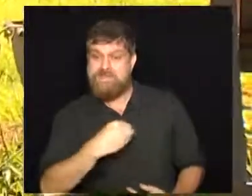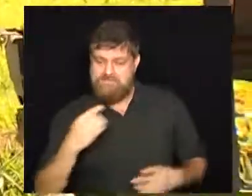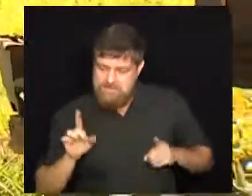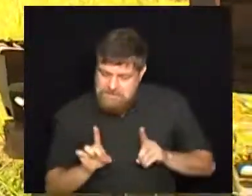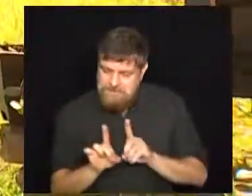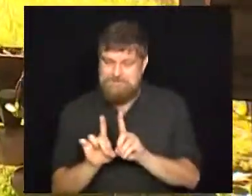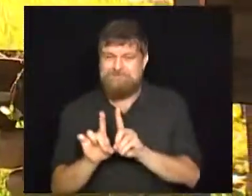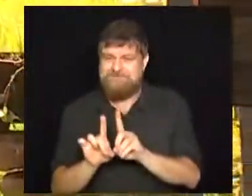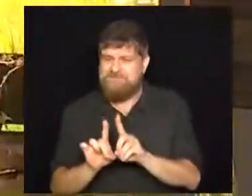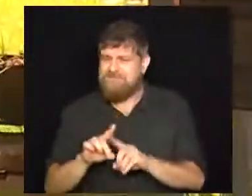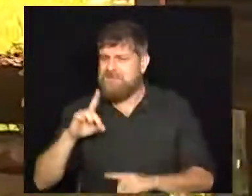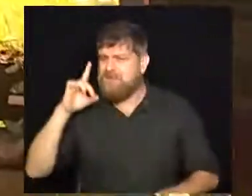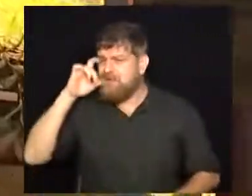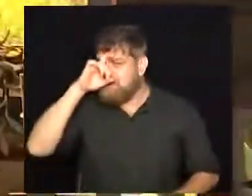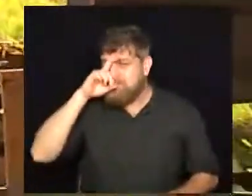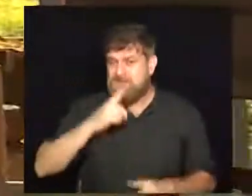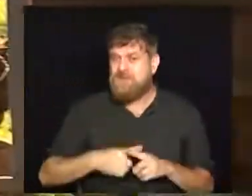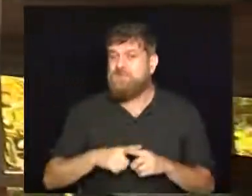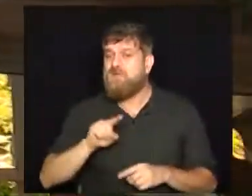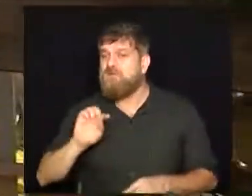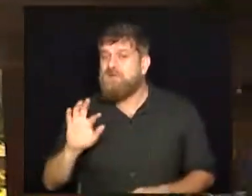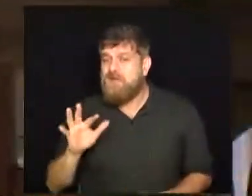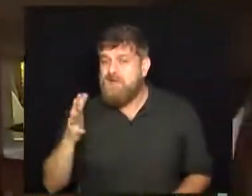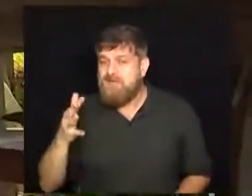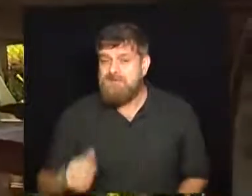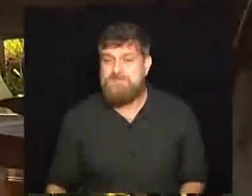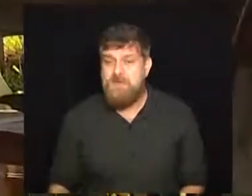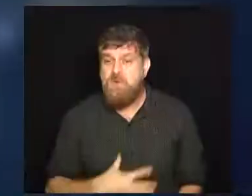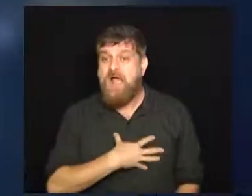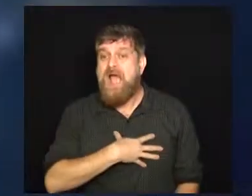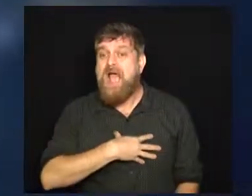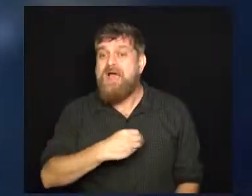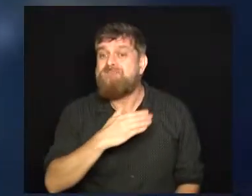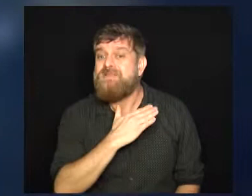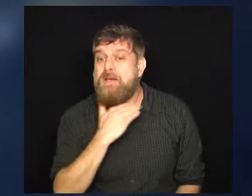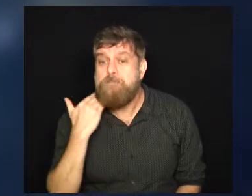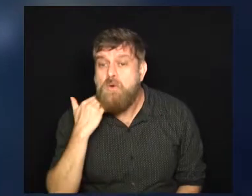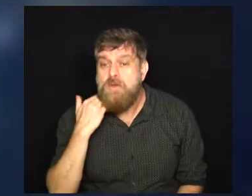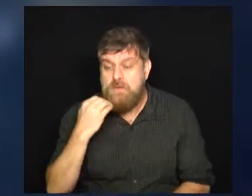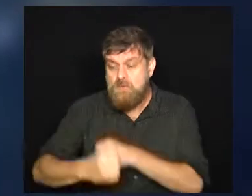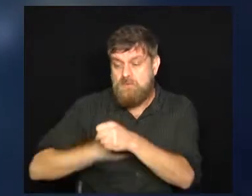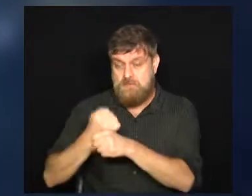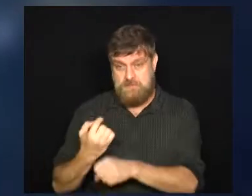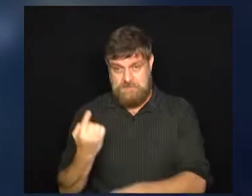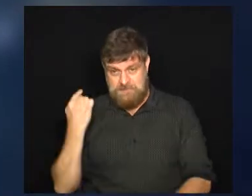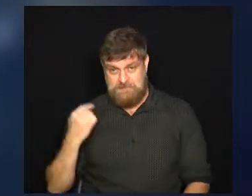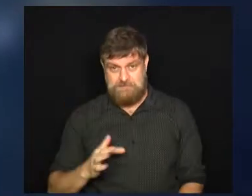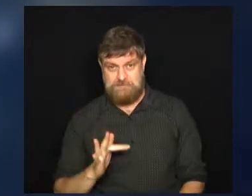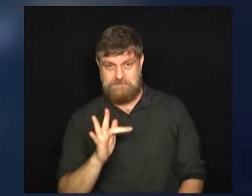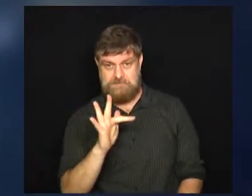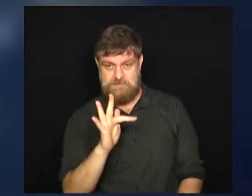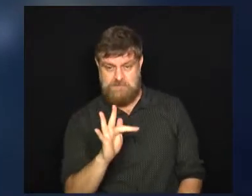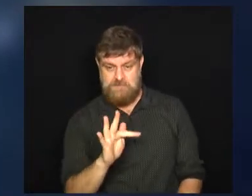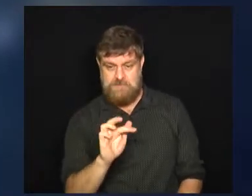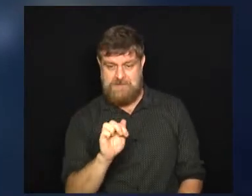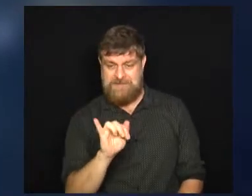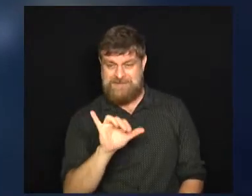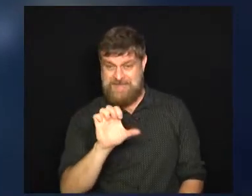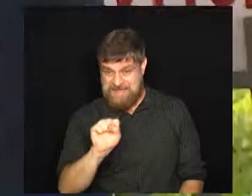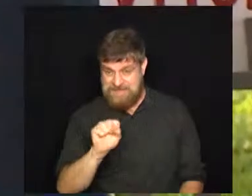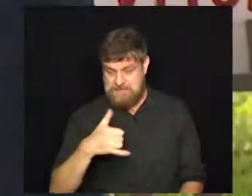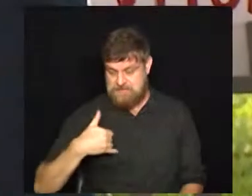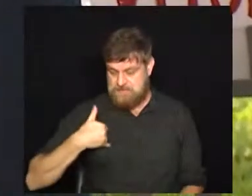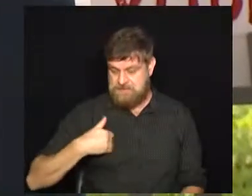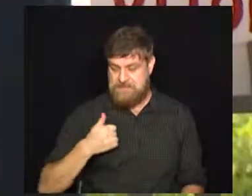Tarefa difícil para quem perdeu uma filha de forma trágica. No ano passado, Thaís Fernanda Ribeiro, de 21